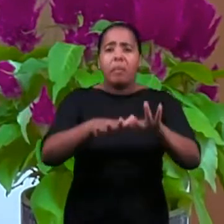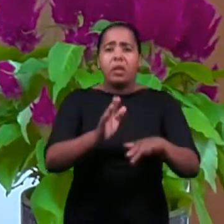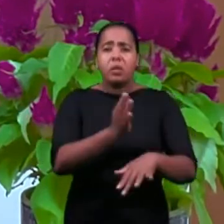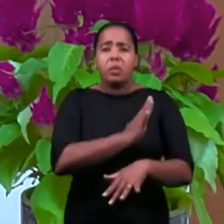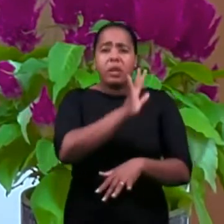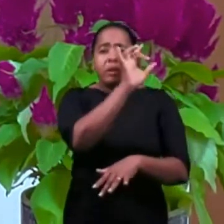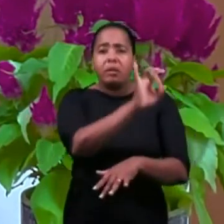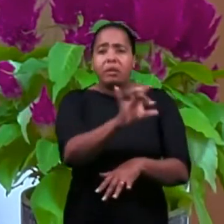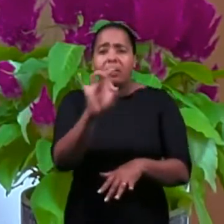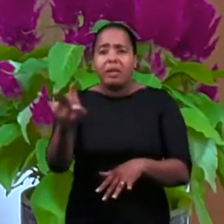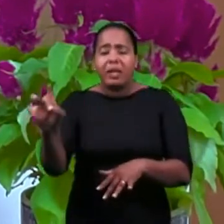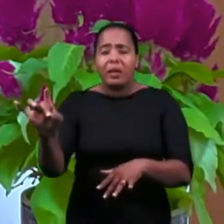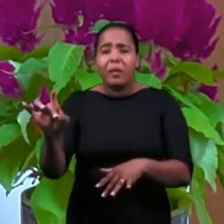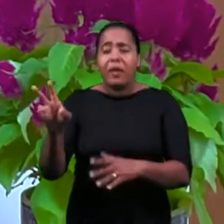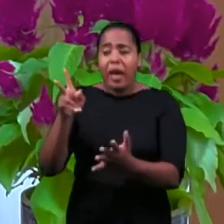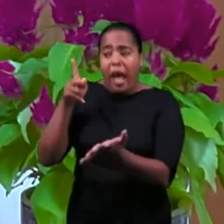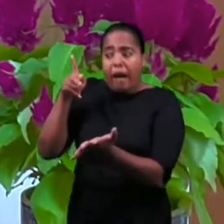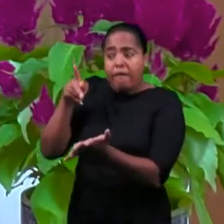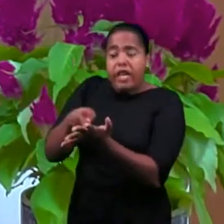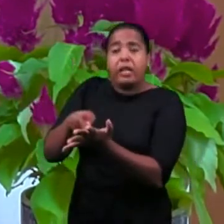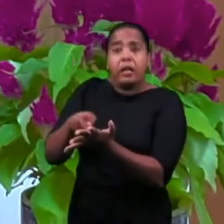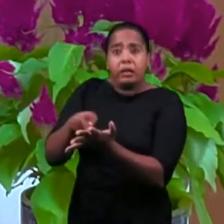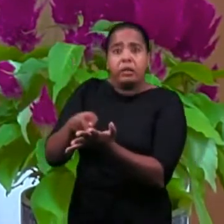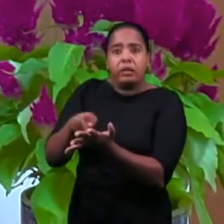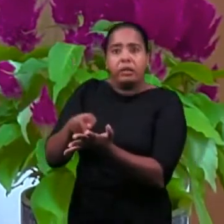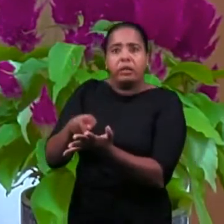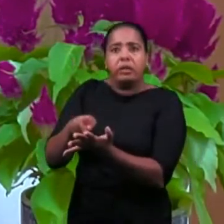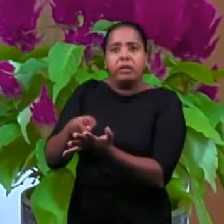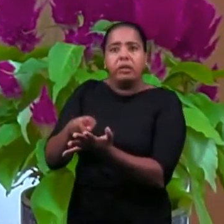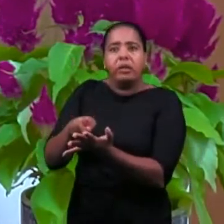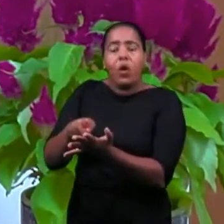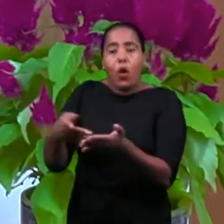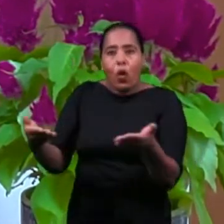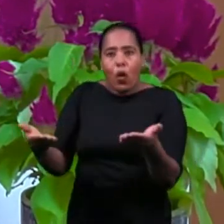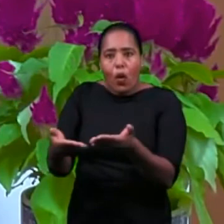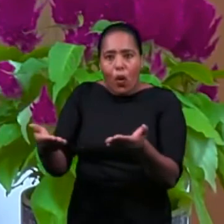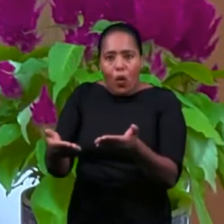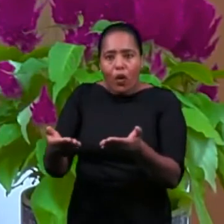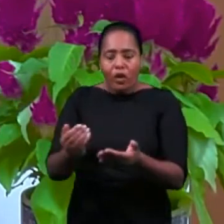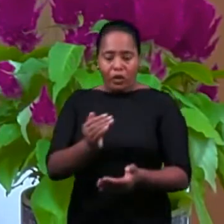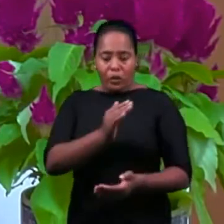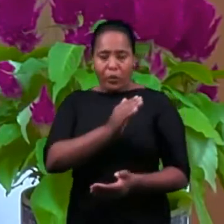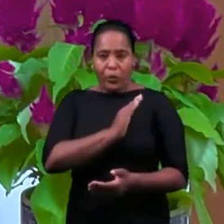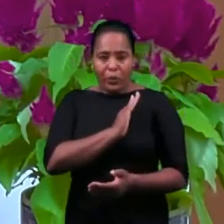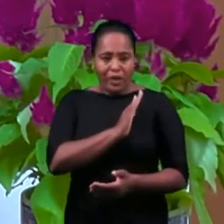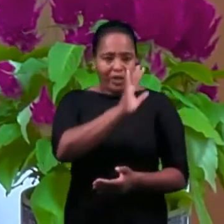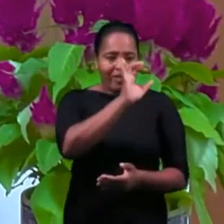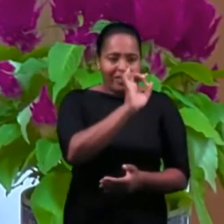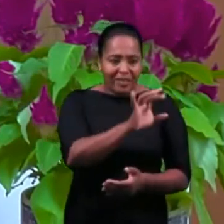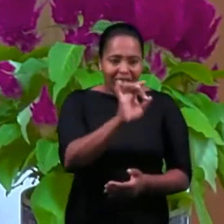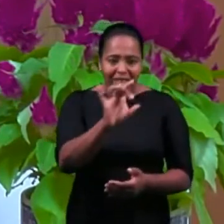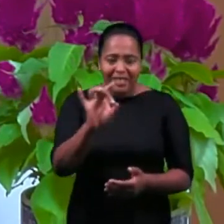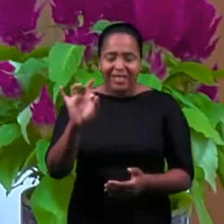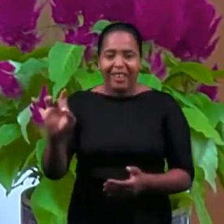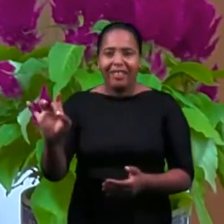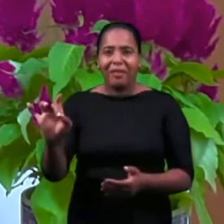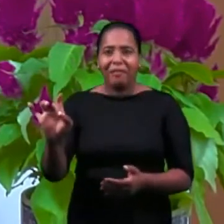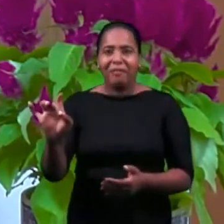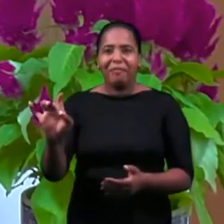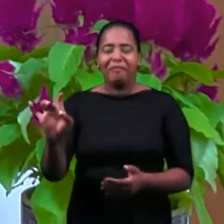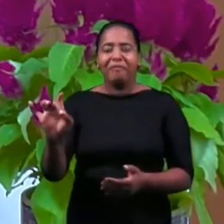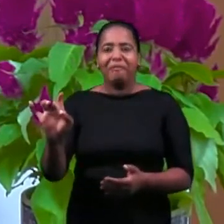corações, que a verdade esteja hoje em seus corações e que eles